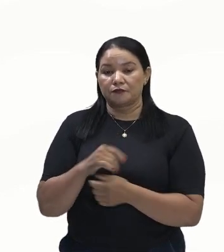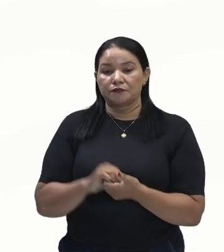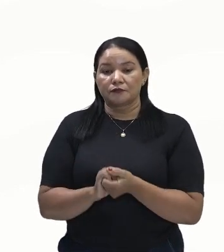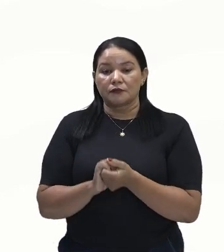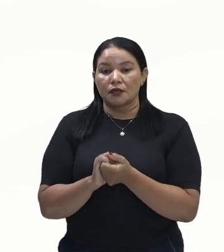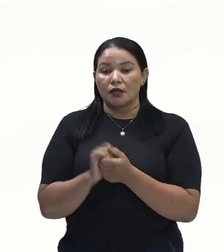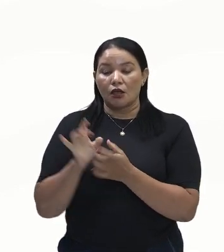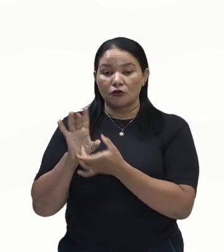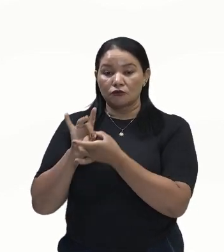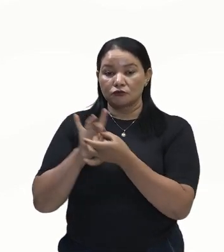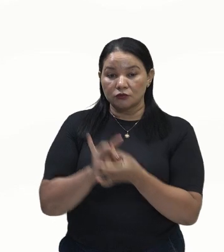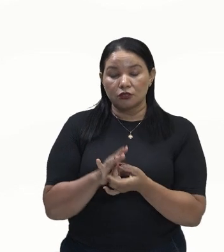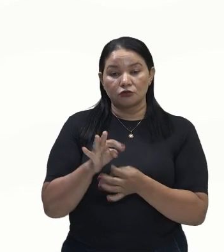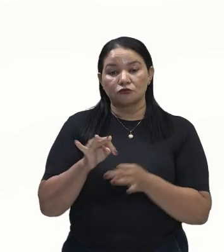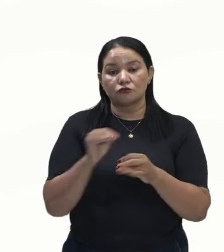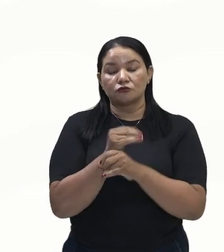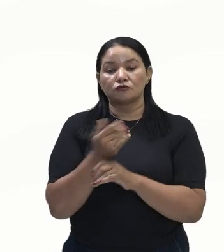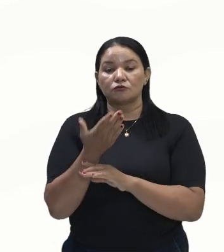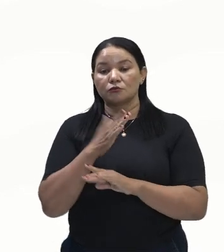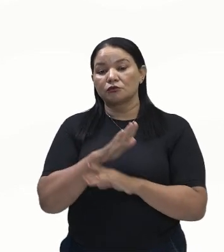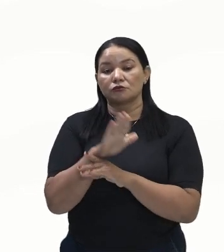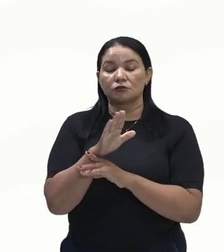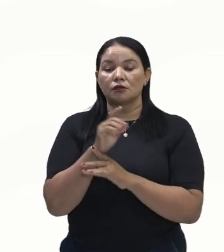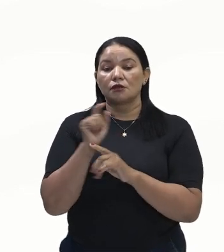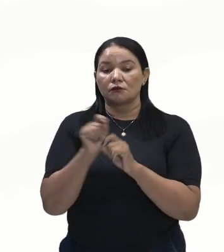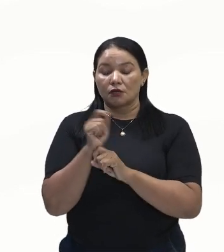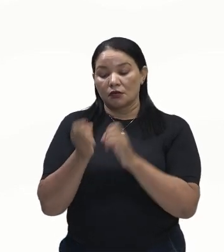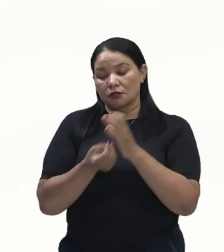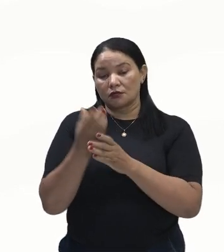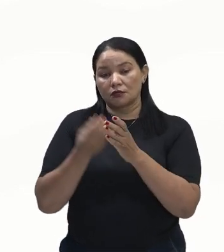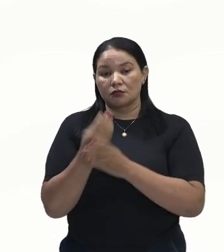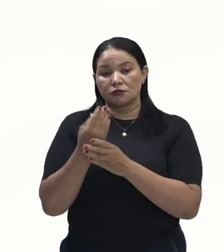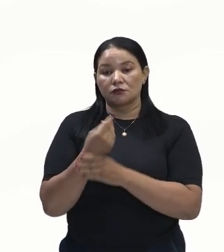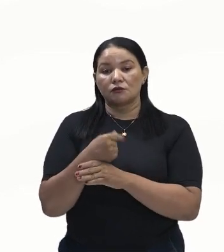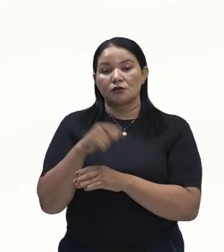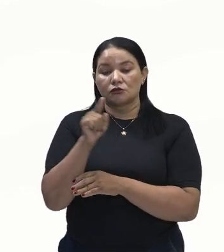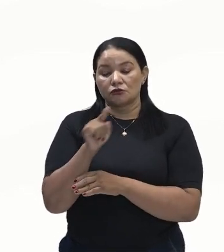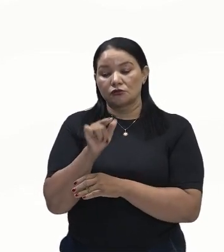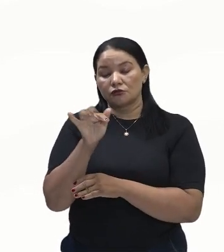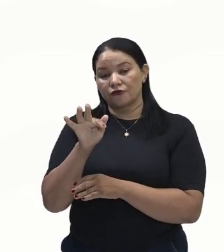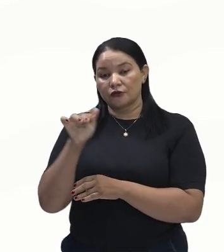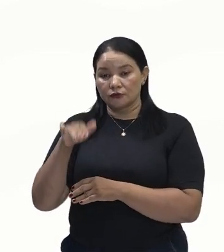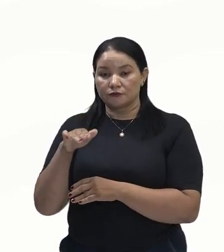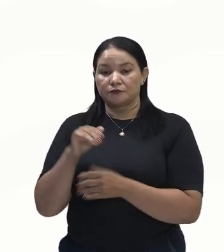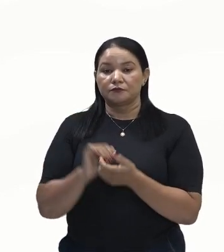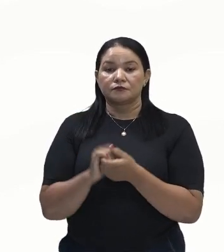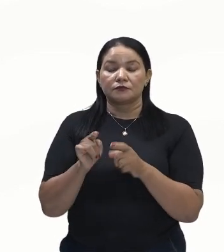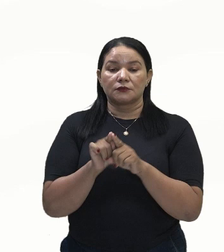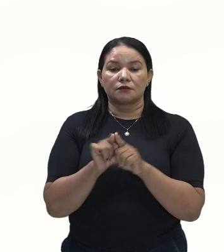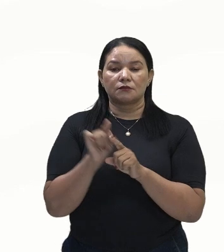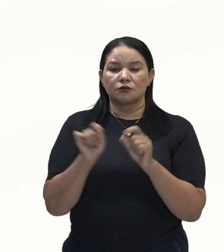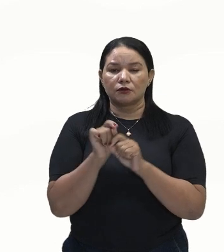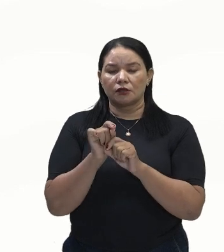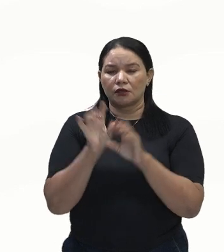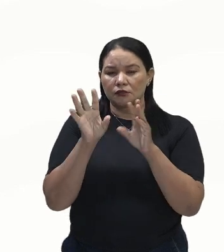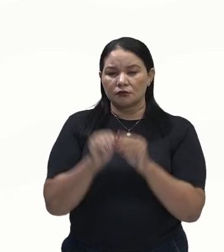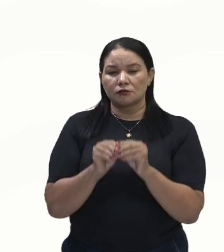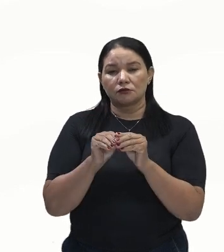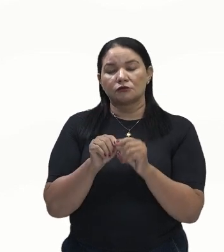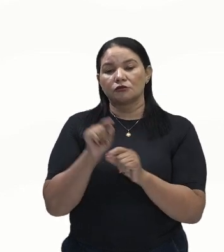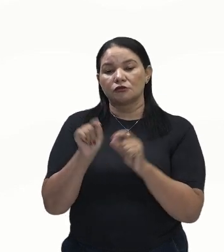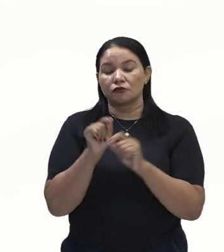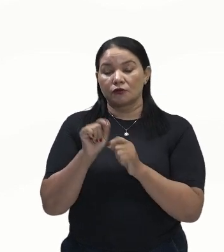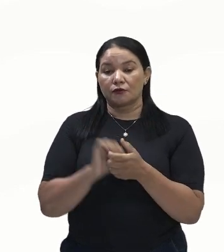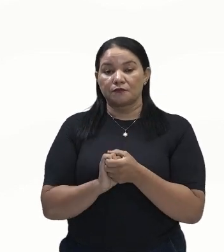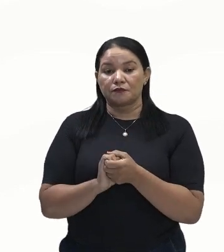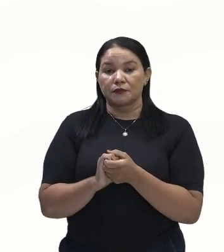contexto é justamente para favorecer a criação da Zona Franca de Manaus. E para exemplificar o que eu acabei de falar,